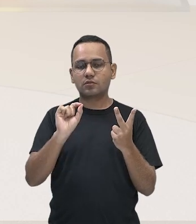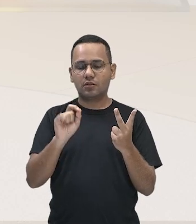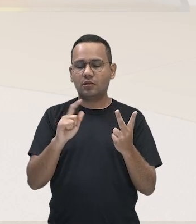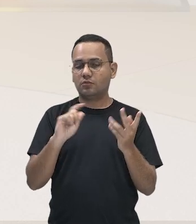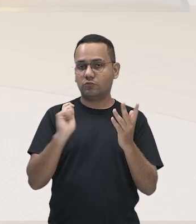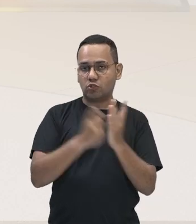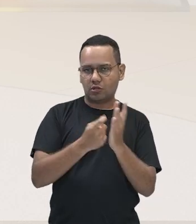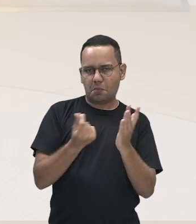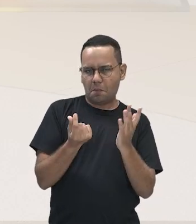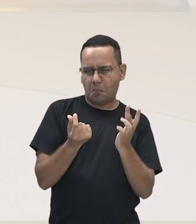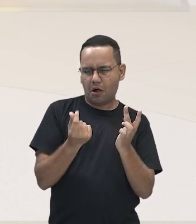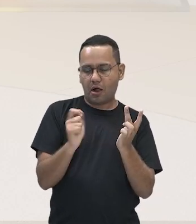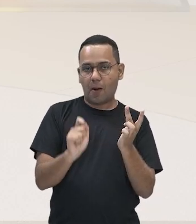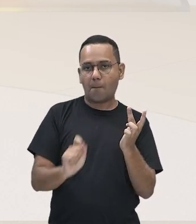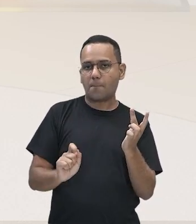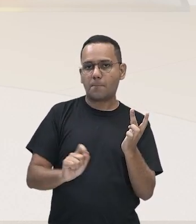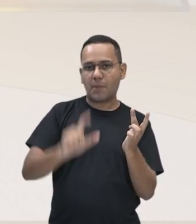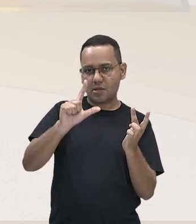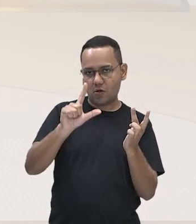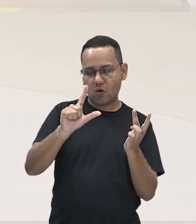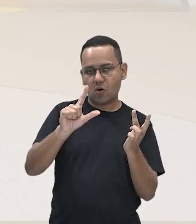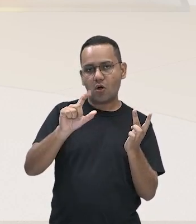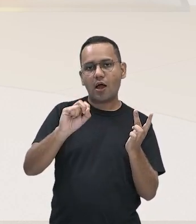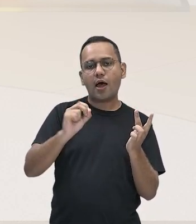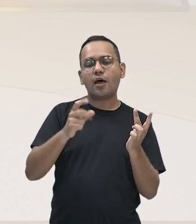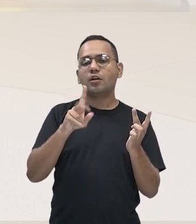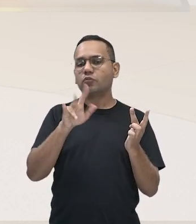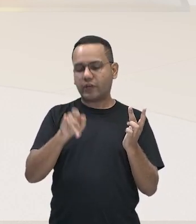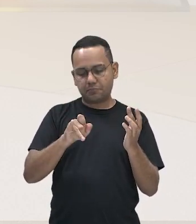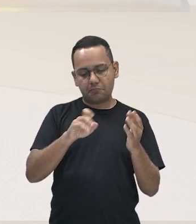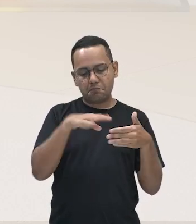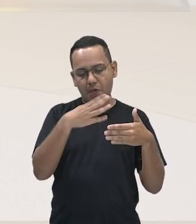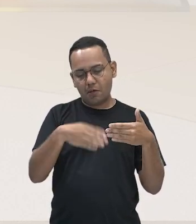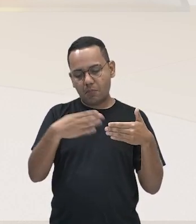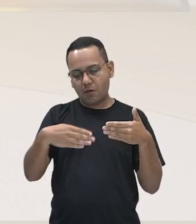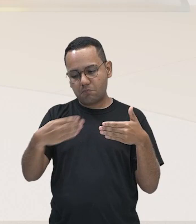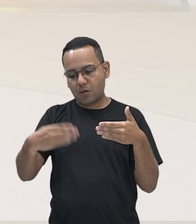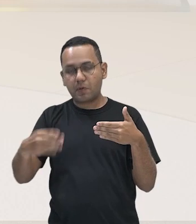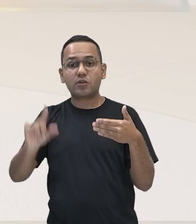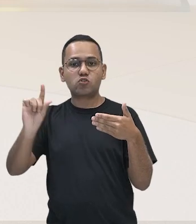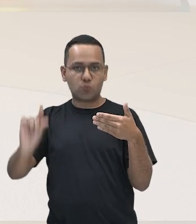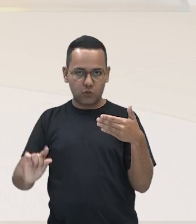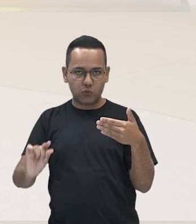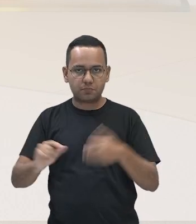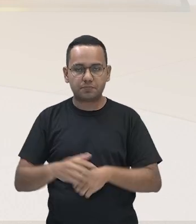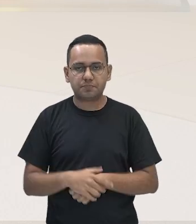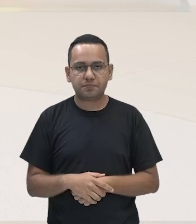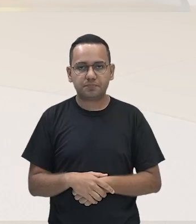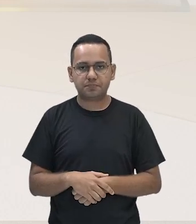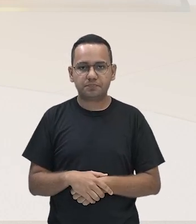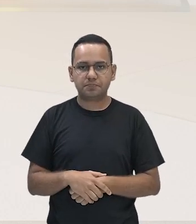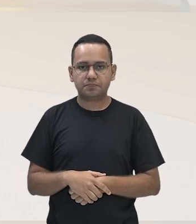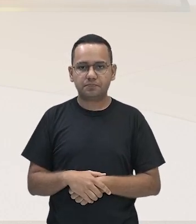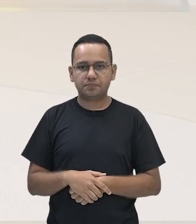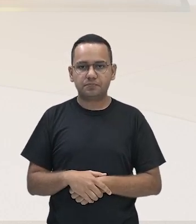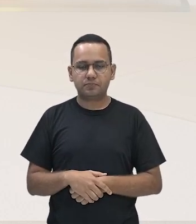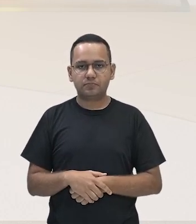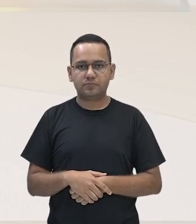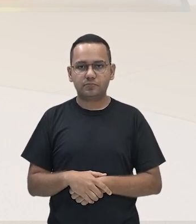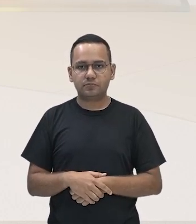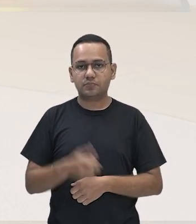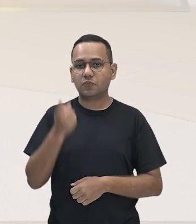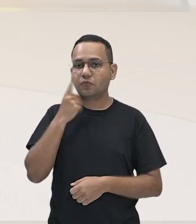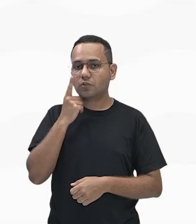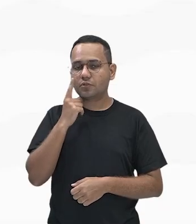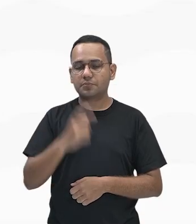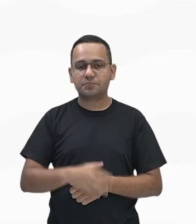gente conclui o financiamento, já estamos pagando valores bem mais baixos. E, então, vamos conhecer aí essas